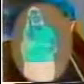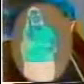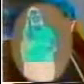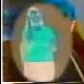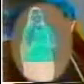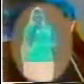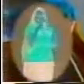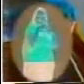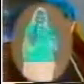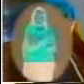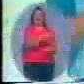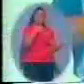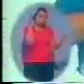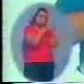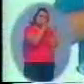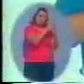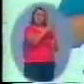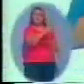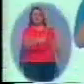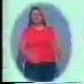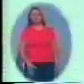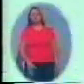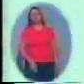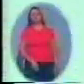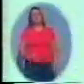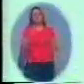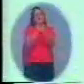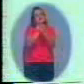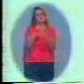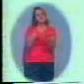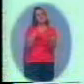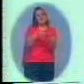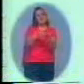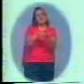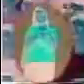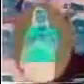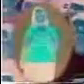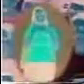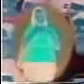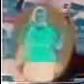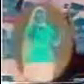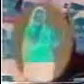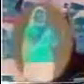Vontade de esganar a pessoa. Vontade de dar na cara dela até quebrar o ré dos dentes.